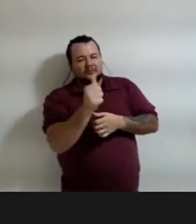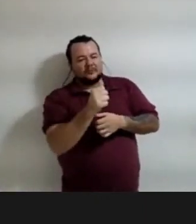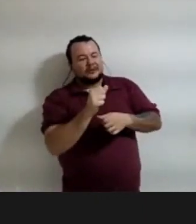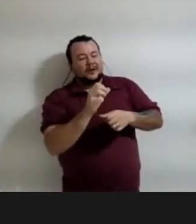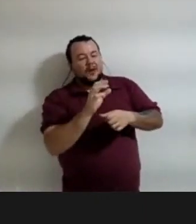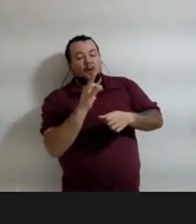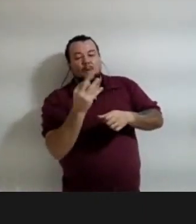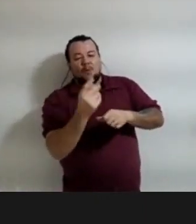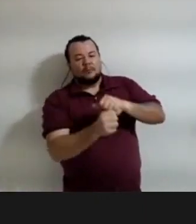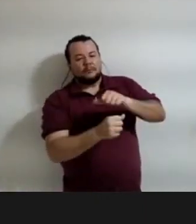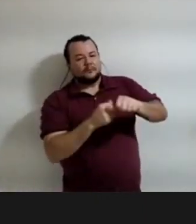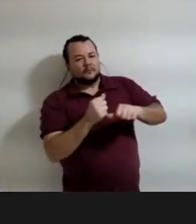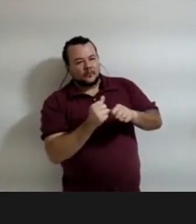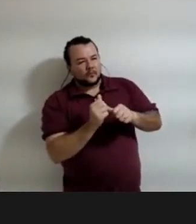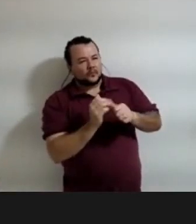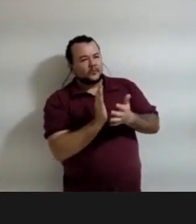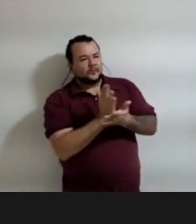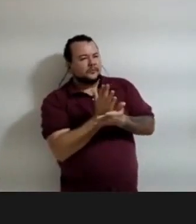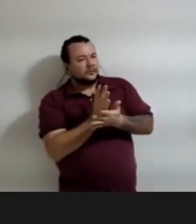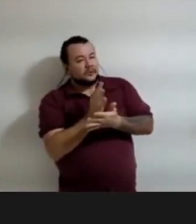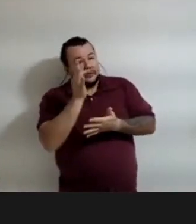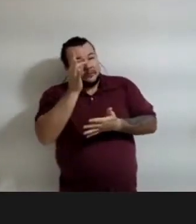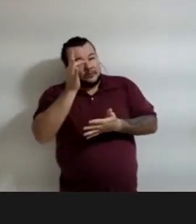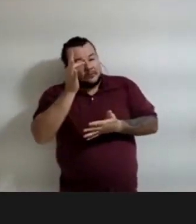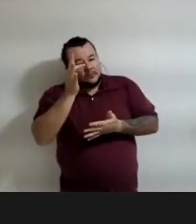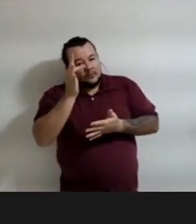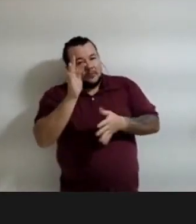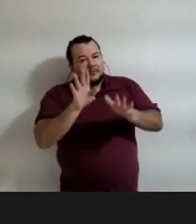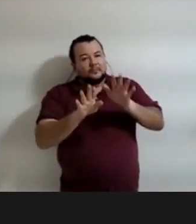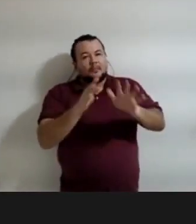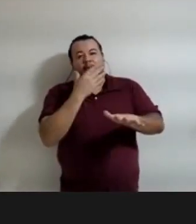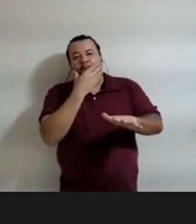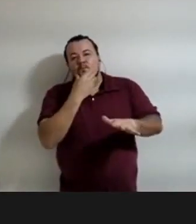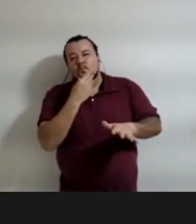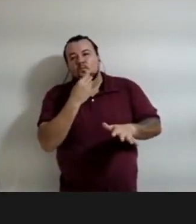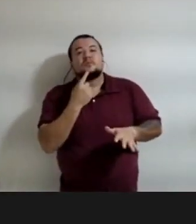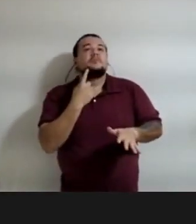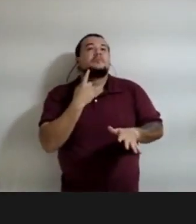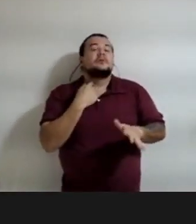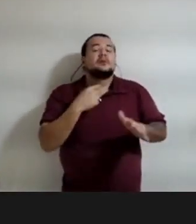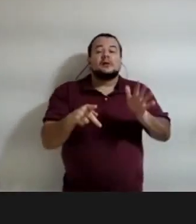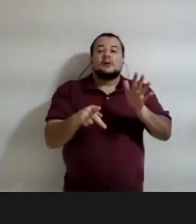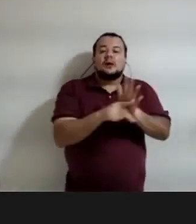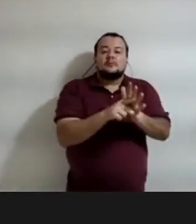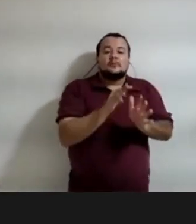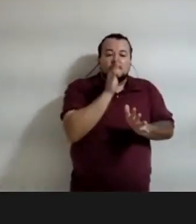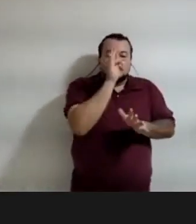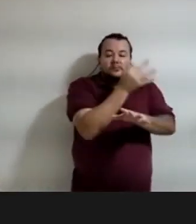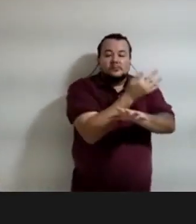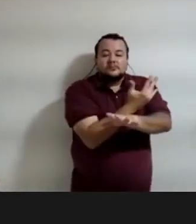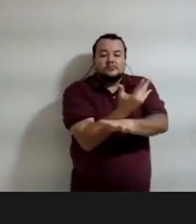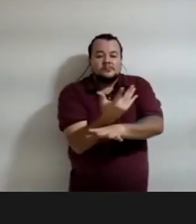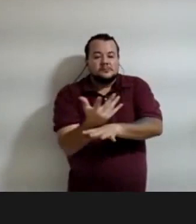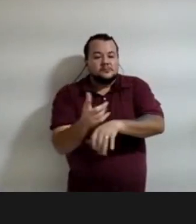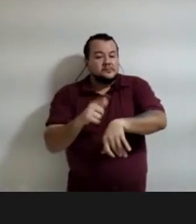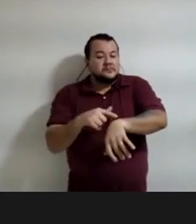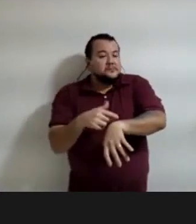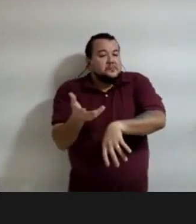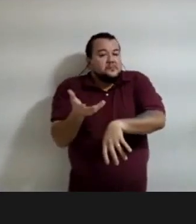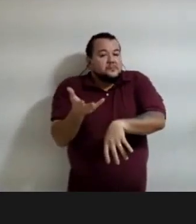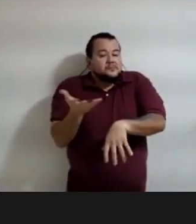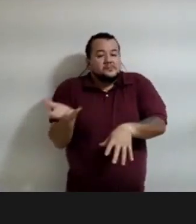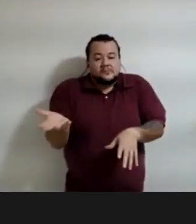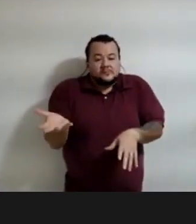dia, talvez, os homens terão a primavera que desejam, no momento que quiserem." Esse é o meu relato. Muito obrigado